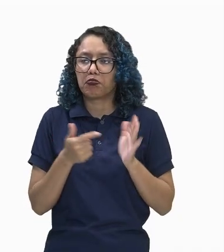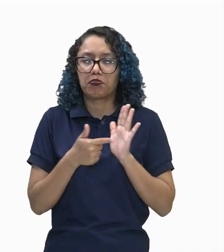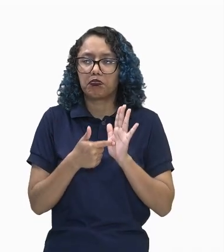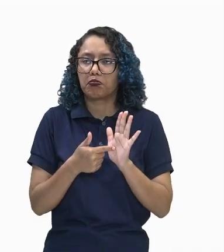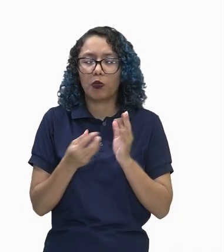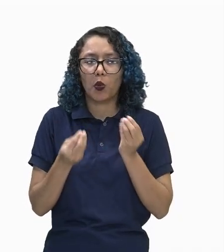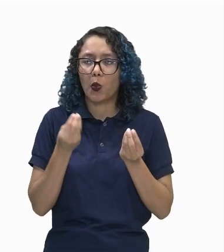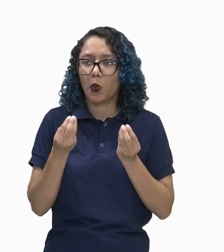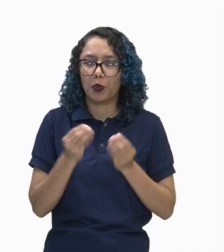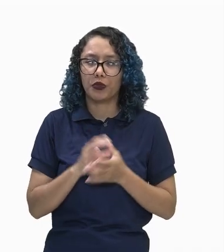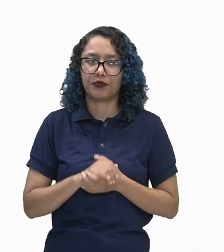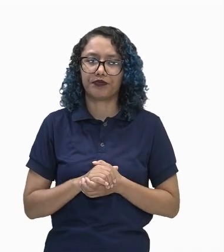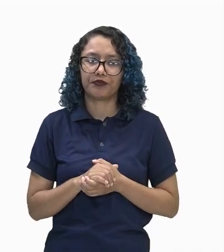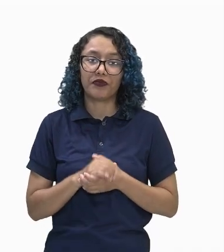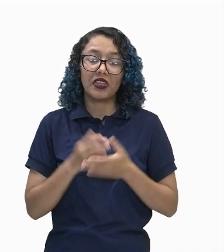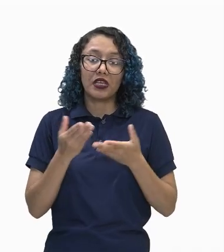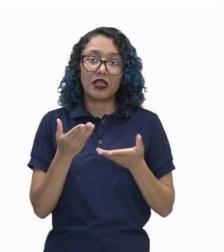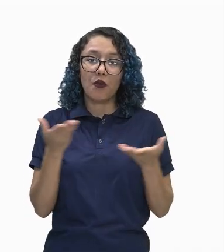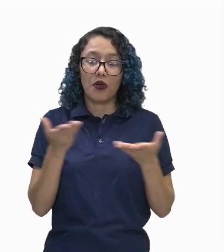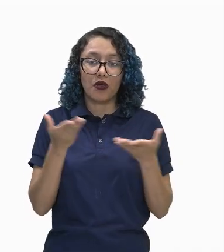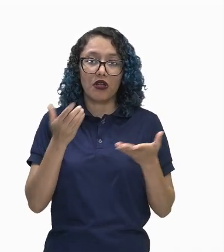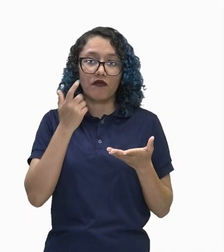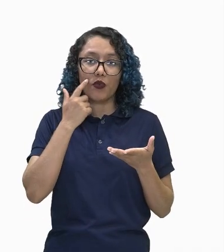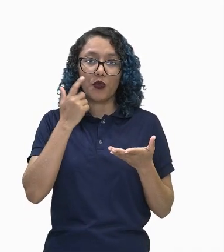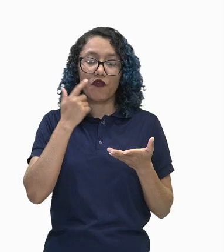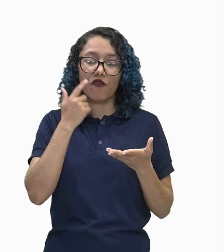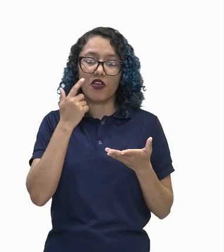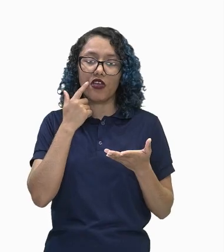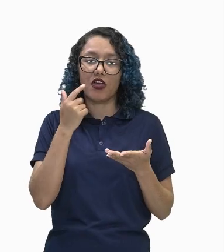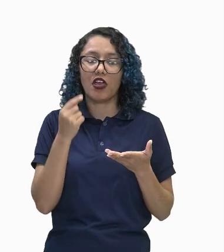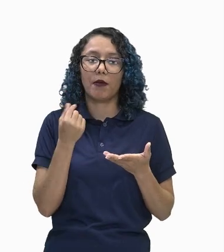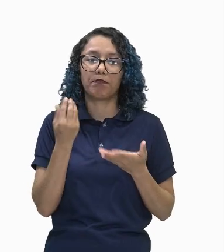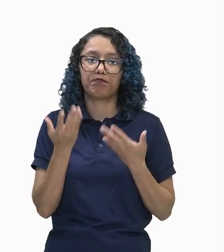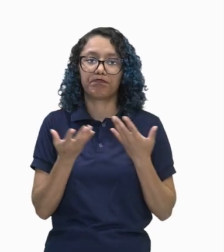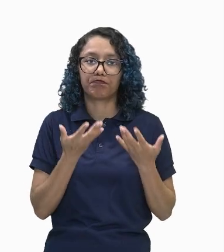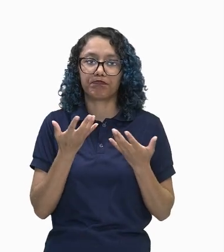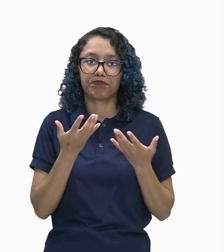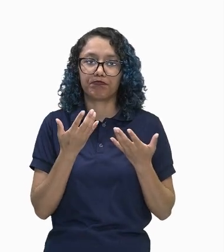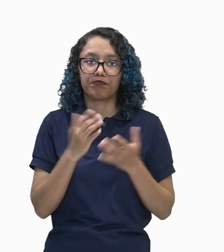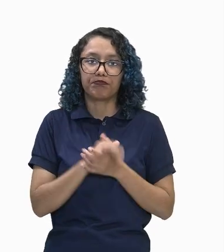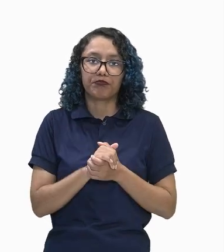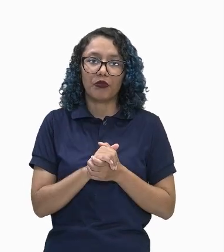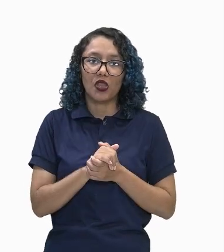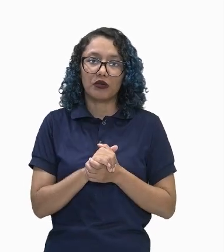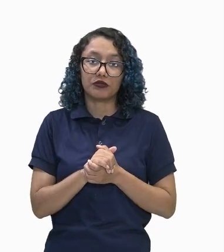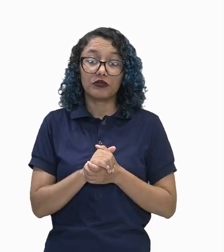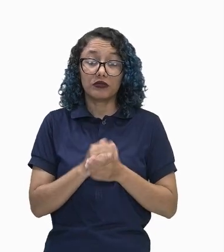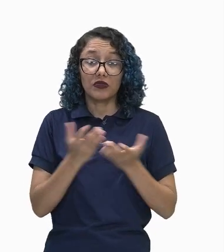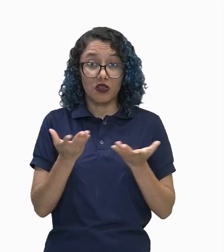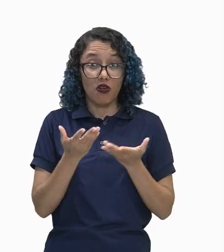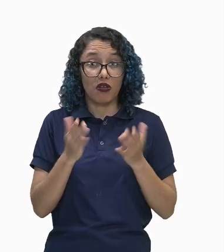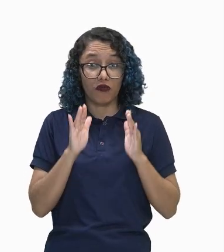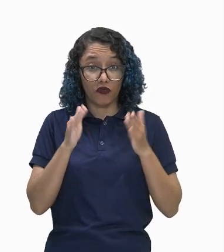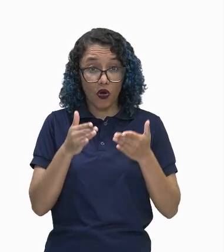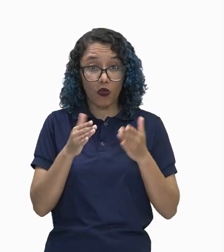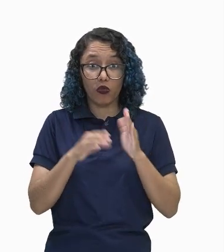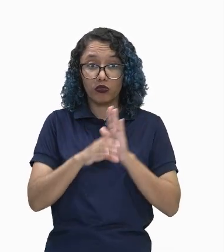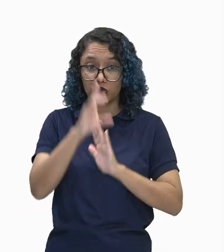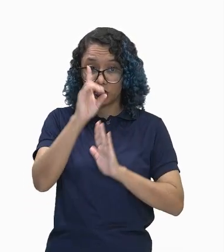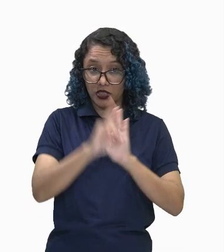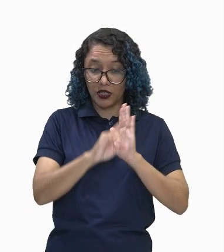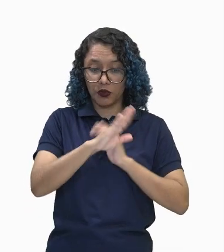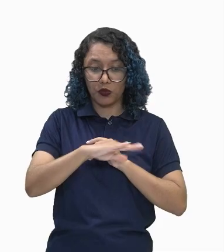gente vai trabalhar agora relacionando o direito da criança.